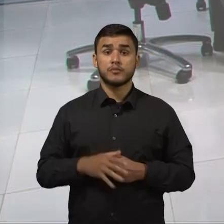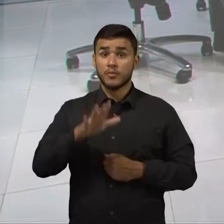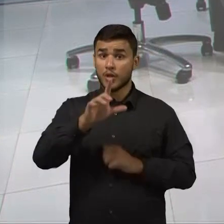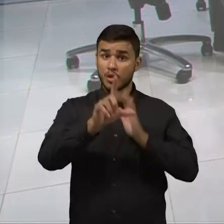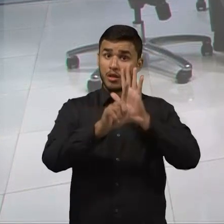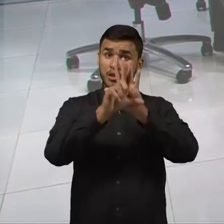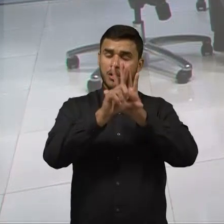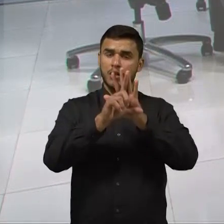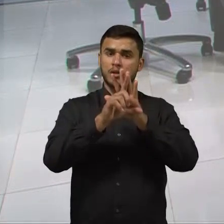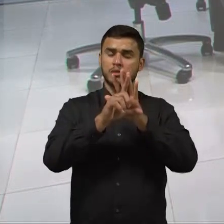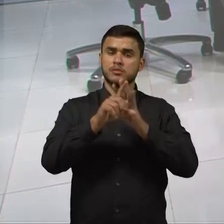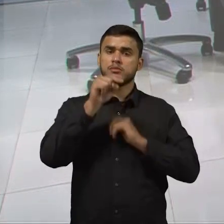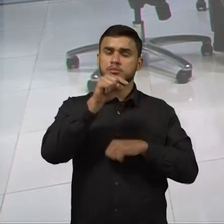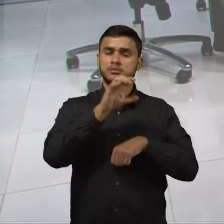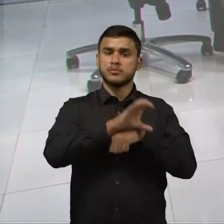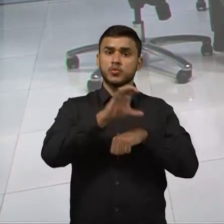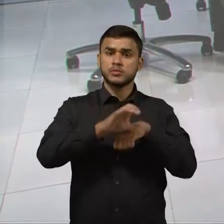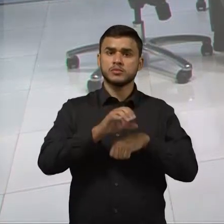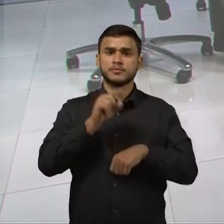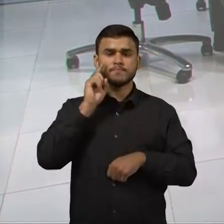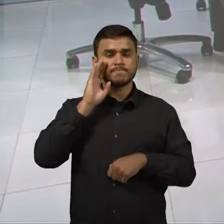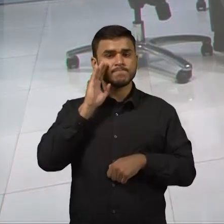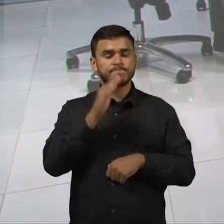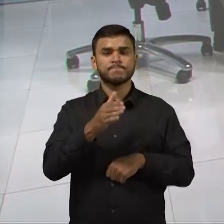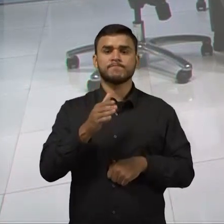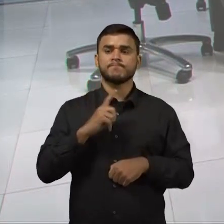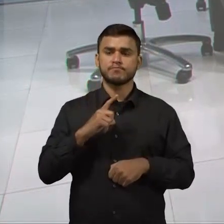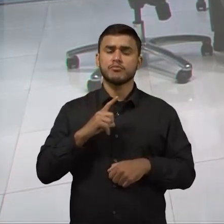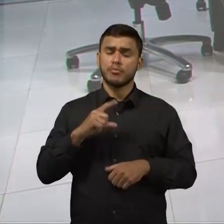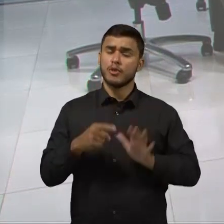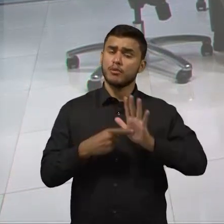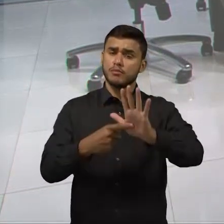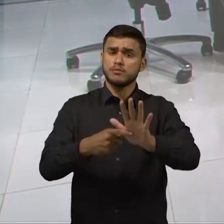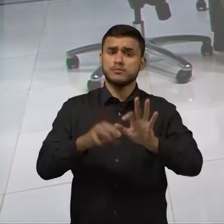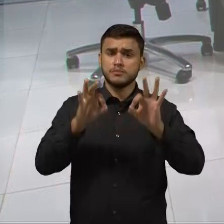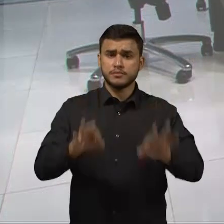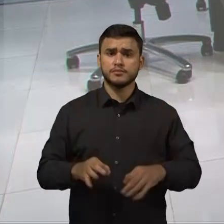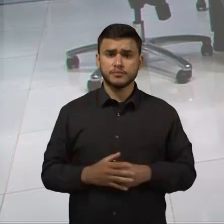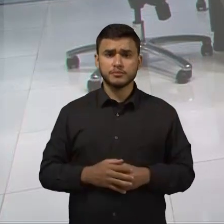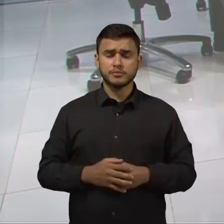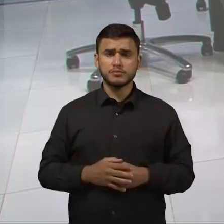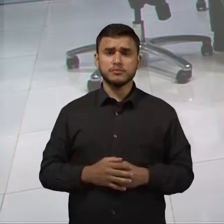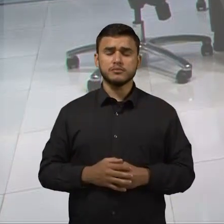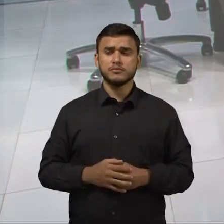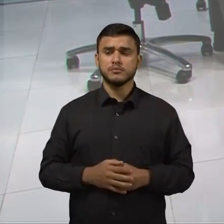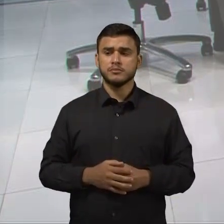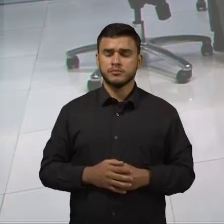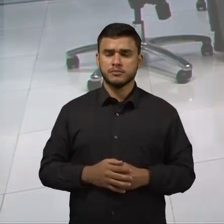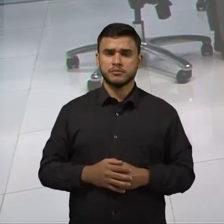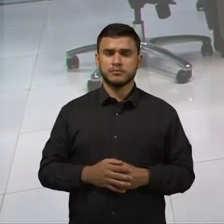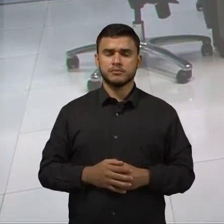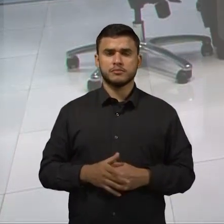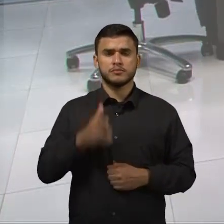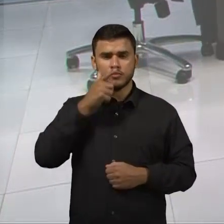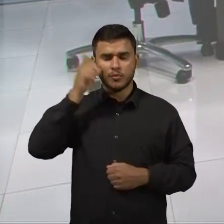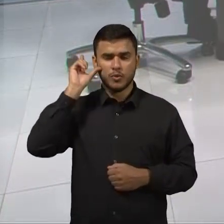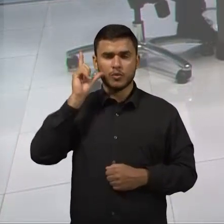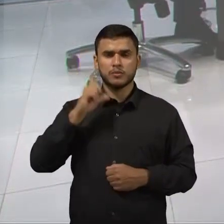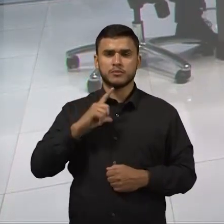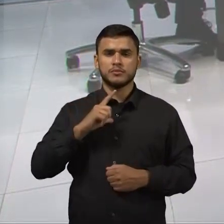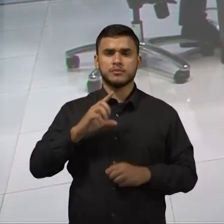na lei do Supremo, no regimento do Supremo, esse aspecto, claramente, mas está na Constituição, que compete ao Supremo examinar Ontem eu vi um